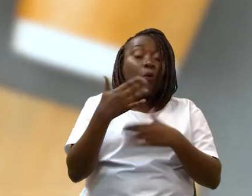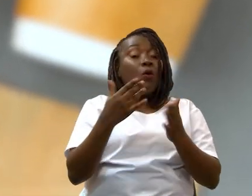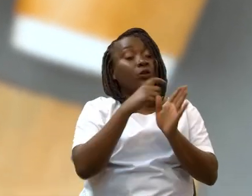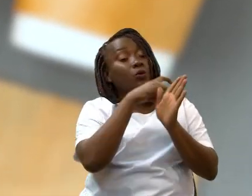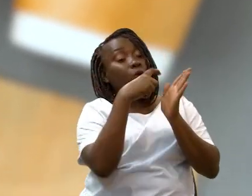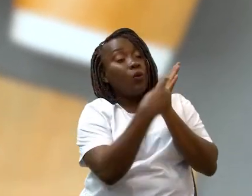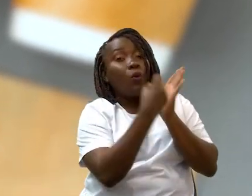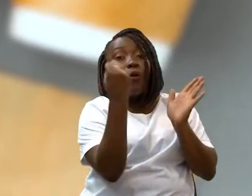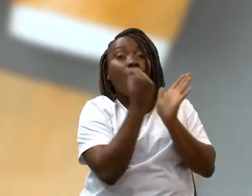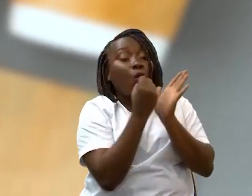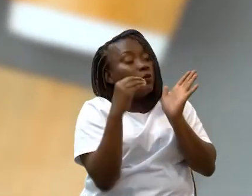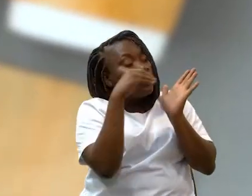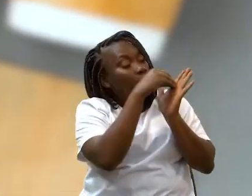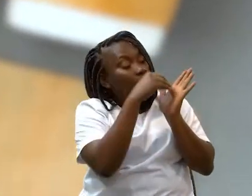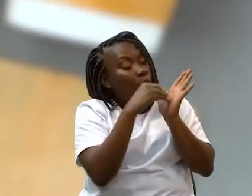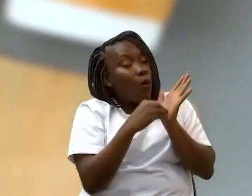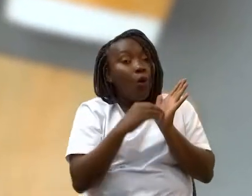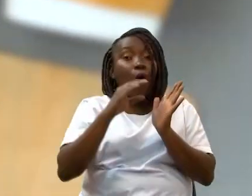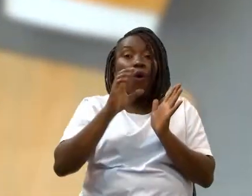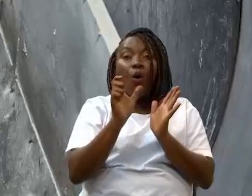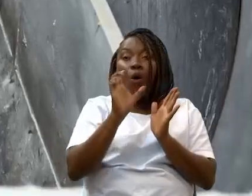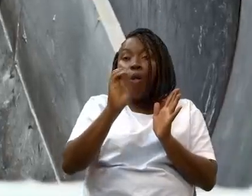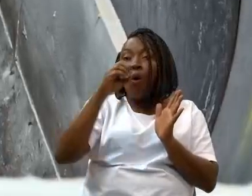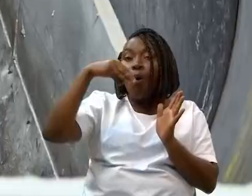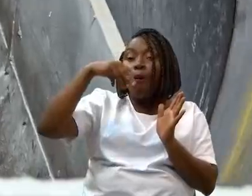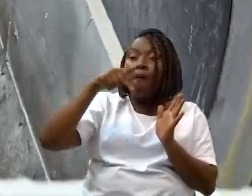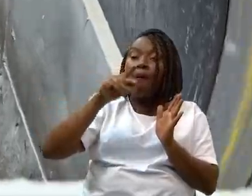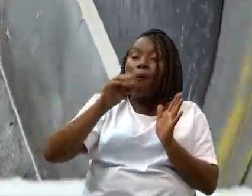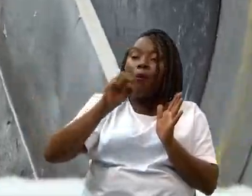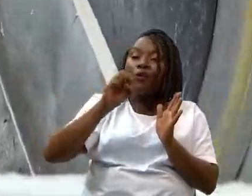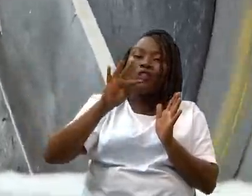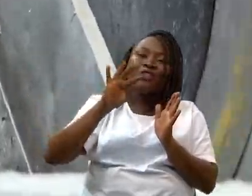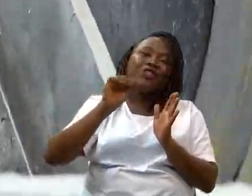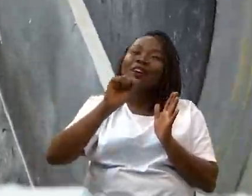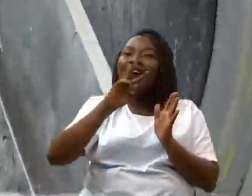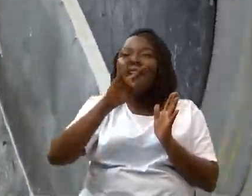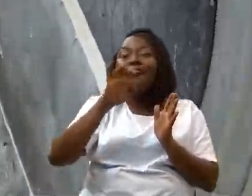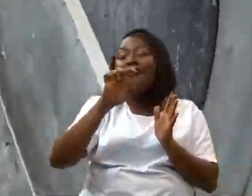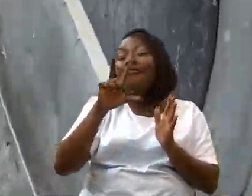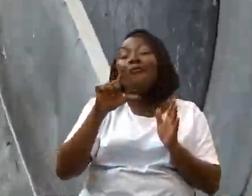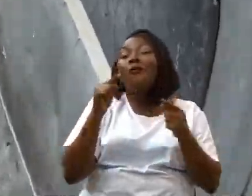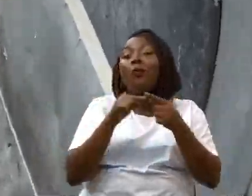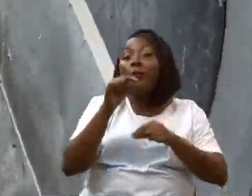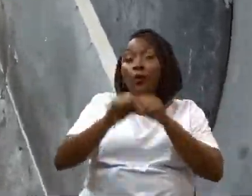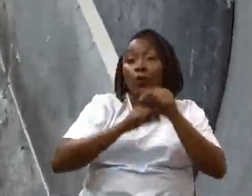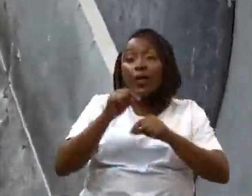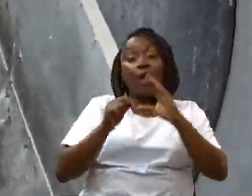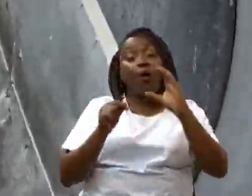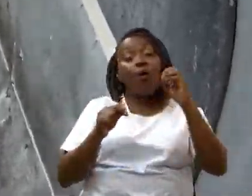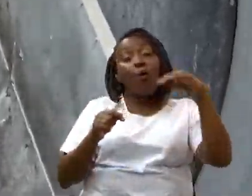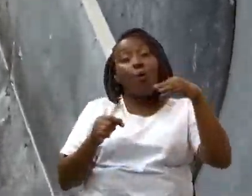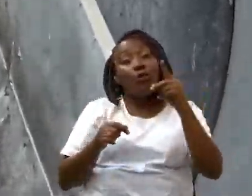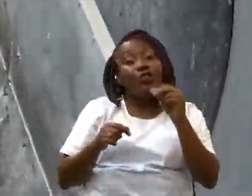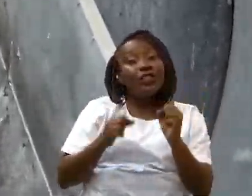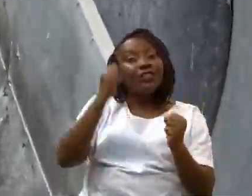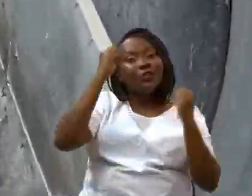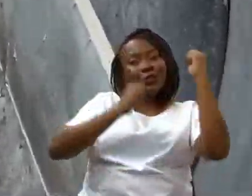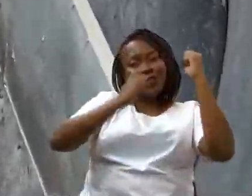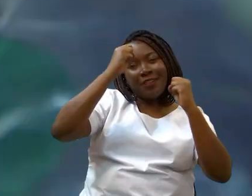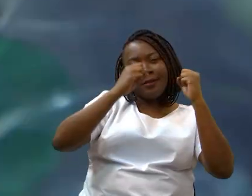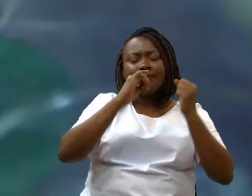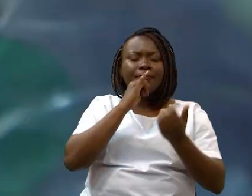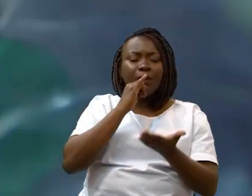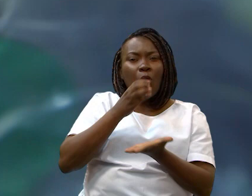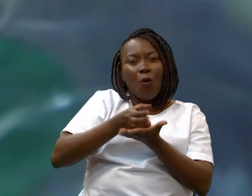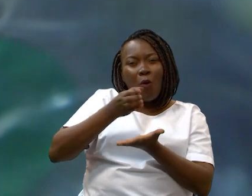diz compostável, geralmente significa compostagem industrial, ou seja, aquele copo de suco que você